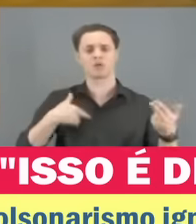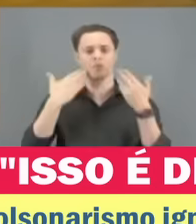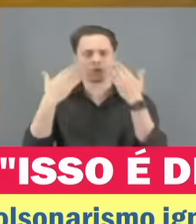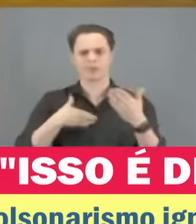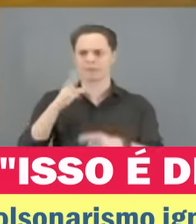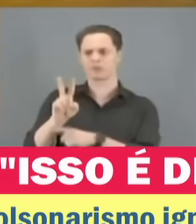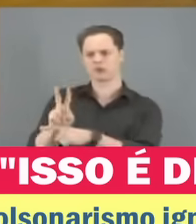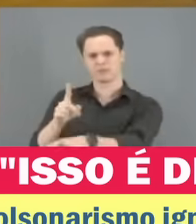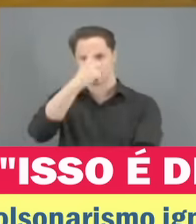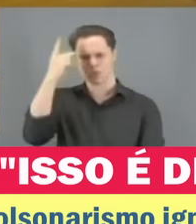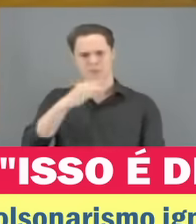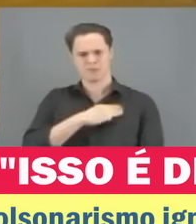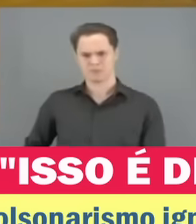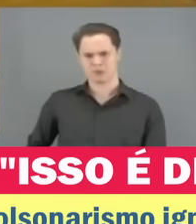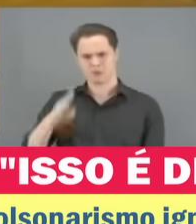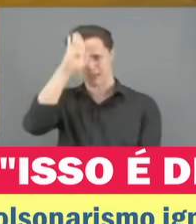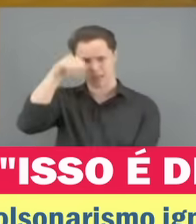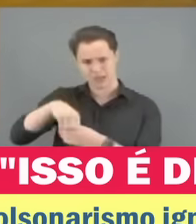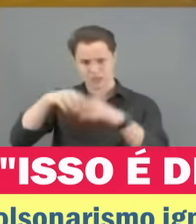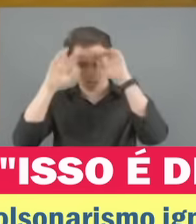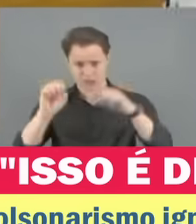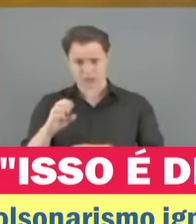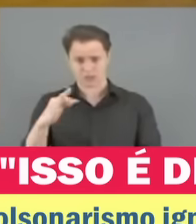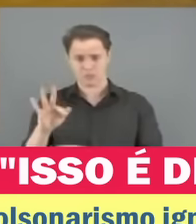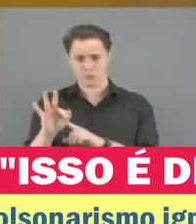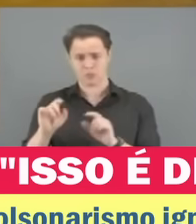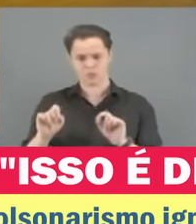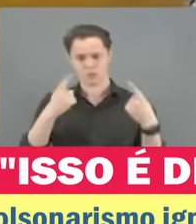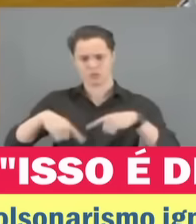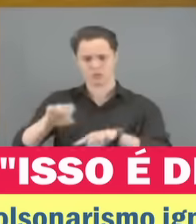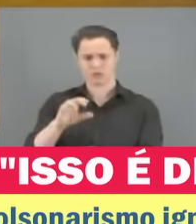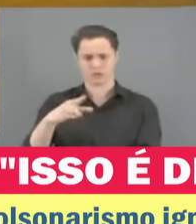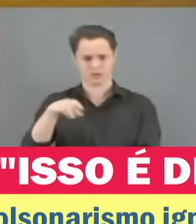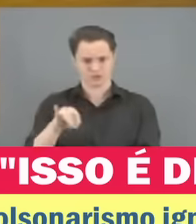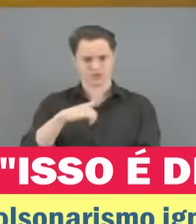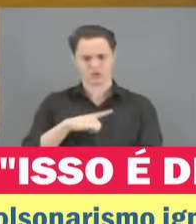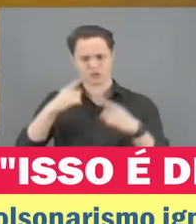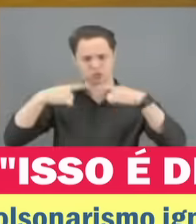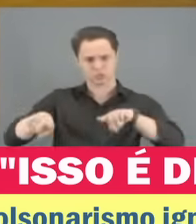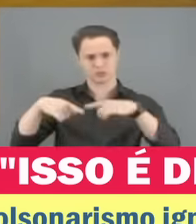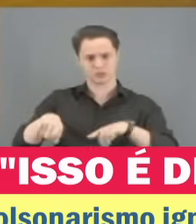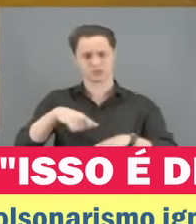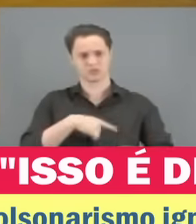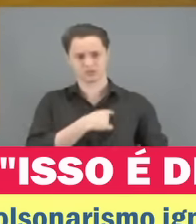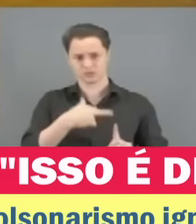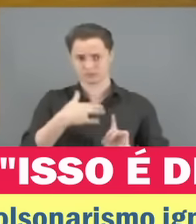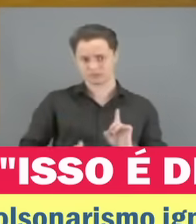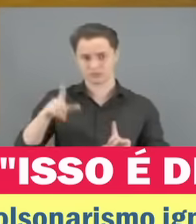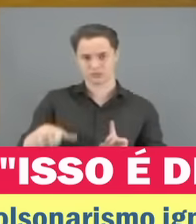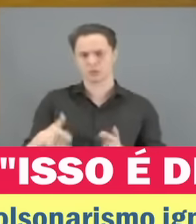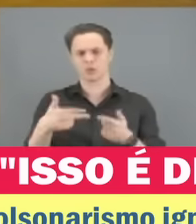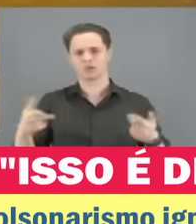Proteger um ministro bolsonarista dentro do Supremo Tribunal Federal, deixando atacar a CPMI e virando o alvo e o debate contra a relatora da CPMI. Isso é uma